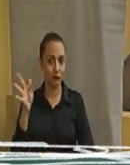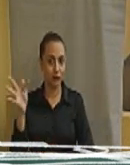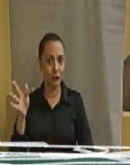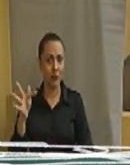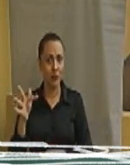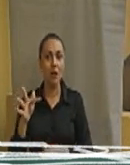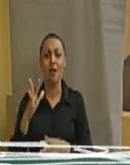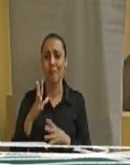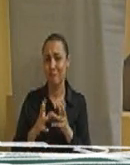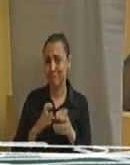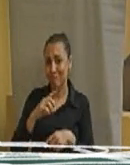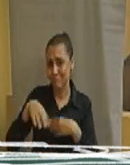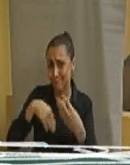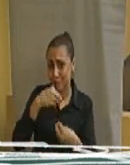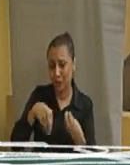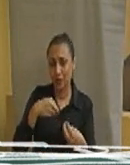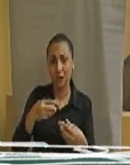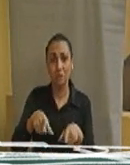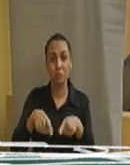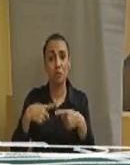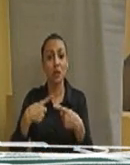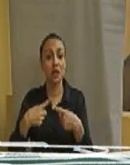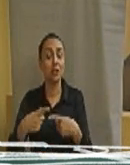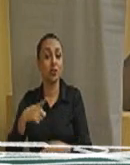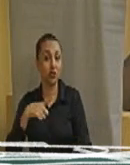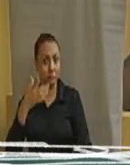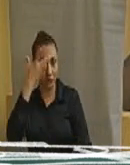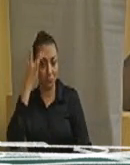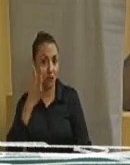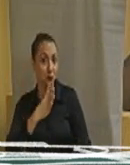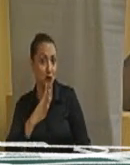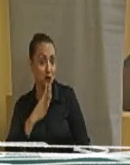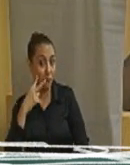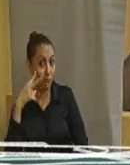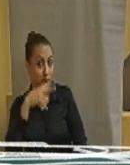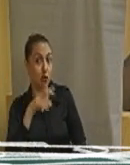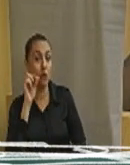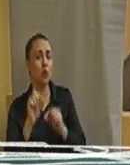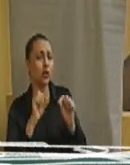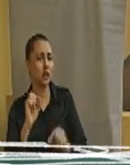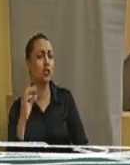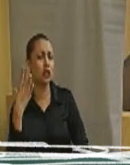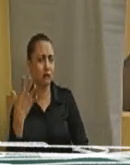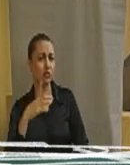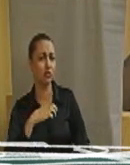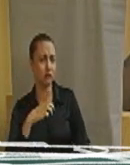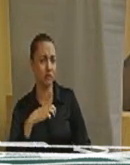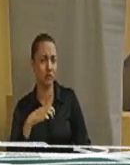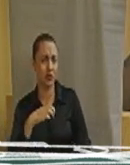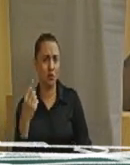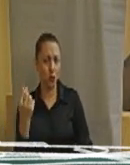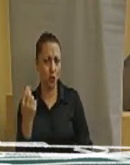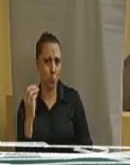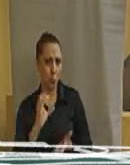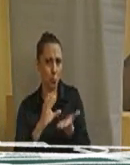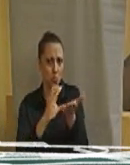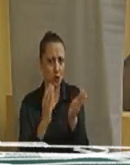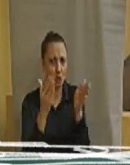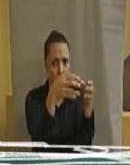pessoas que não estavam no UFGD em gestões passadas, onde havia, de fato, uma centralização de recursos na